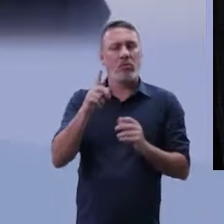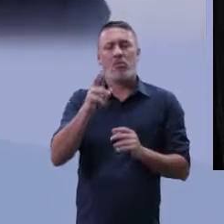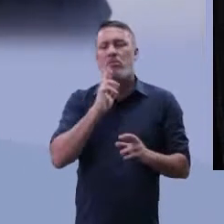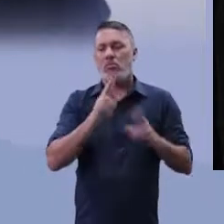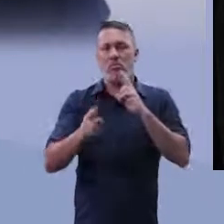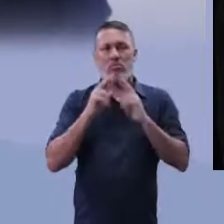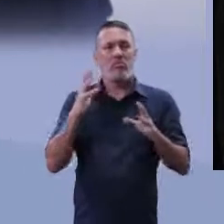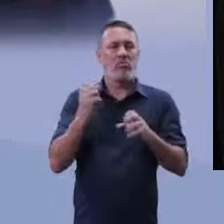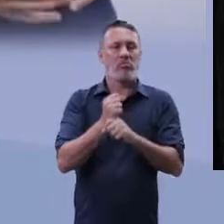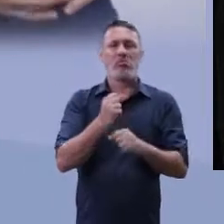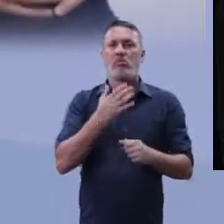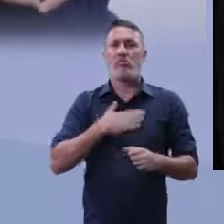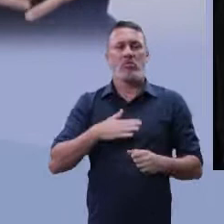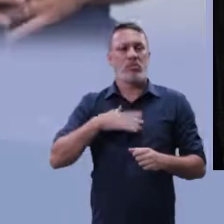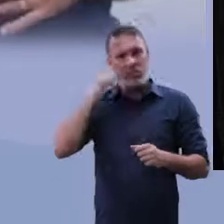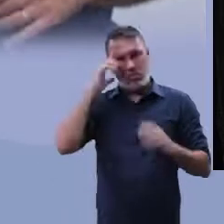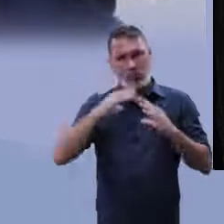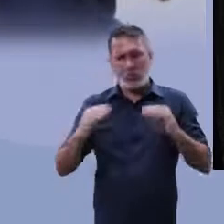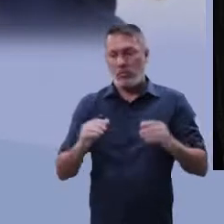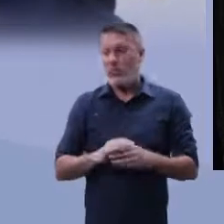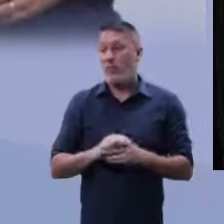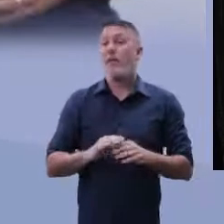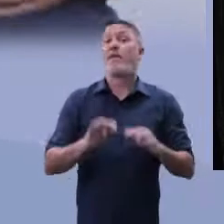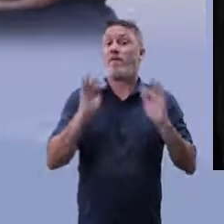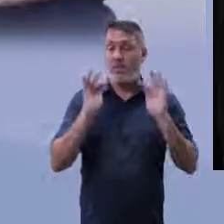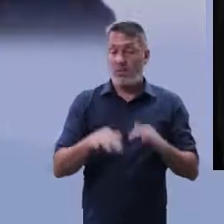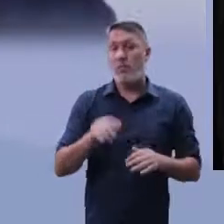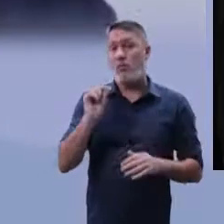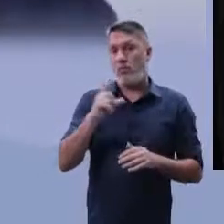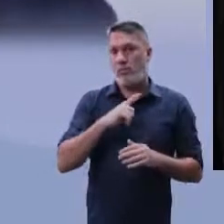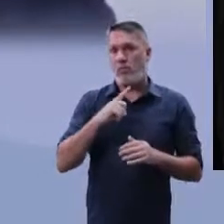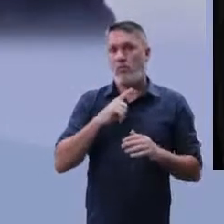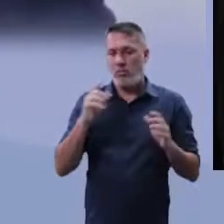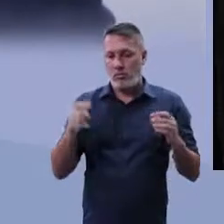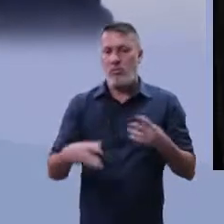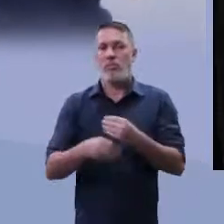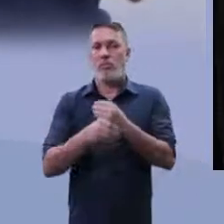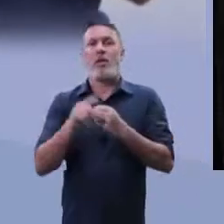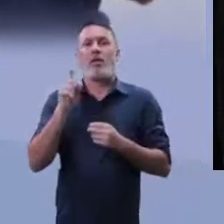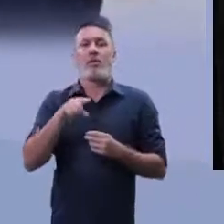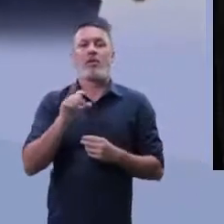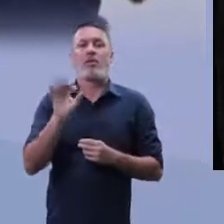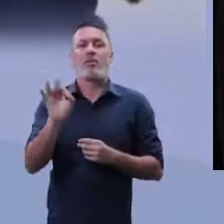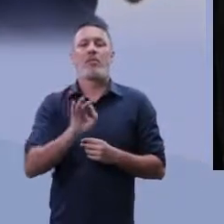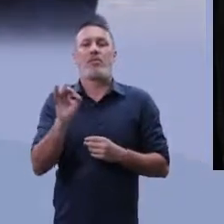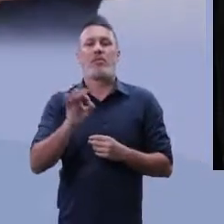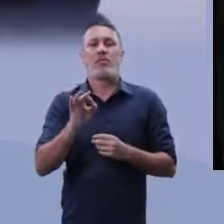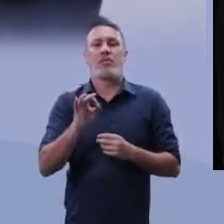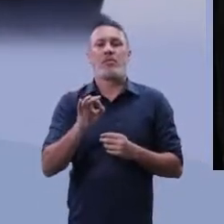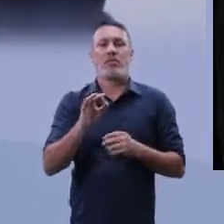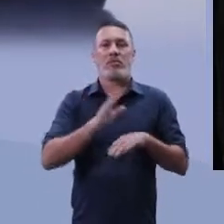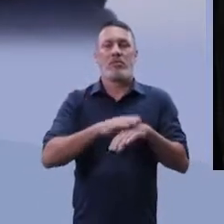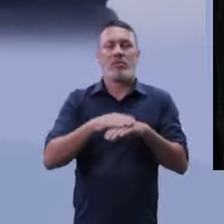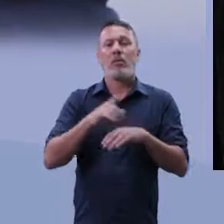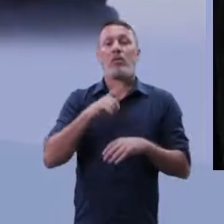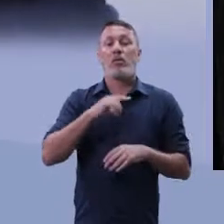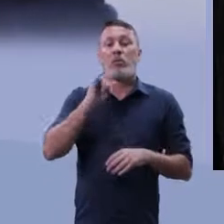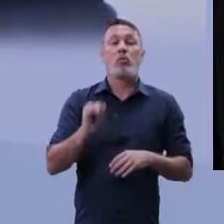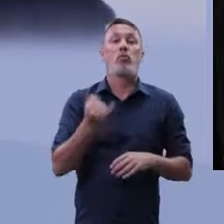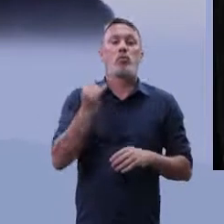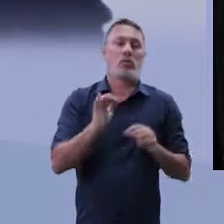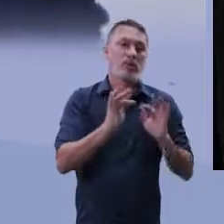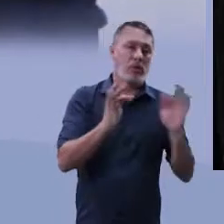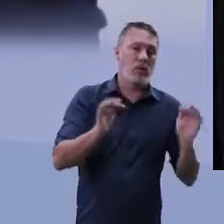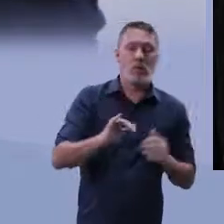da porcentagem, você vai matar as questões de porcentagem tranquilamente. E para terminar esse assunto, essa competência proporcionalidade,